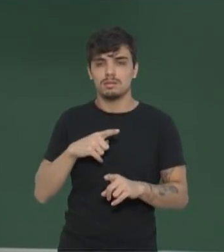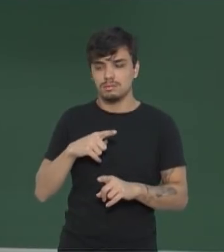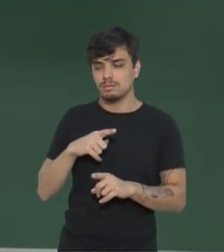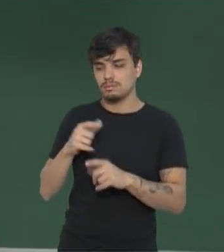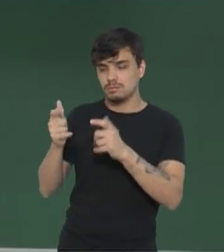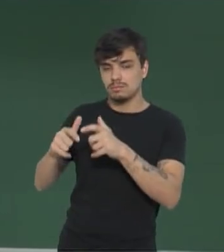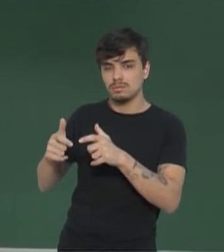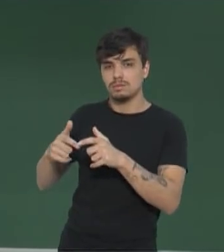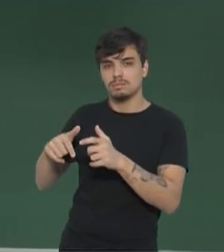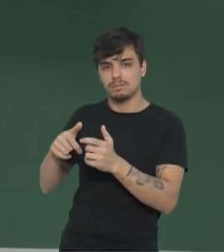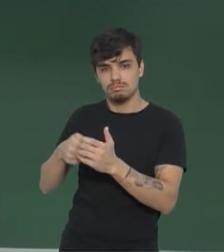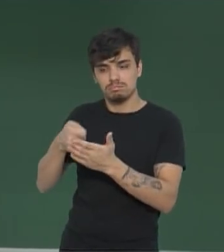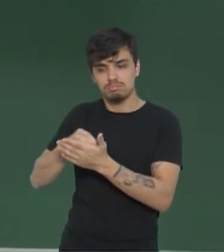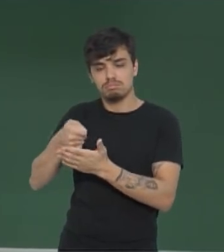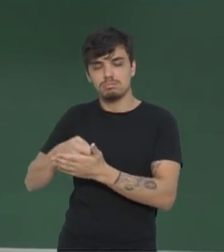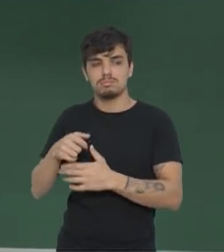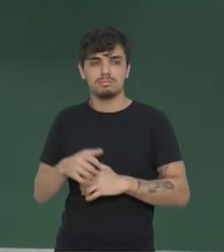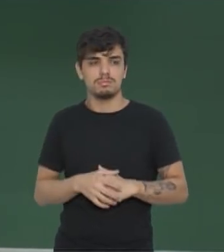dominar.